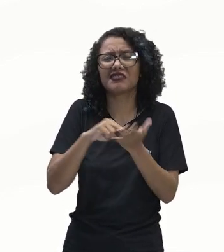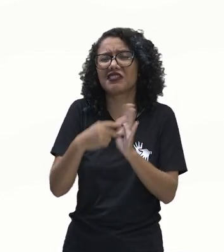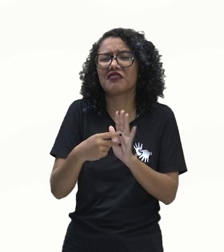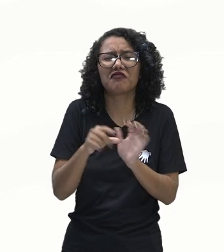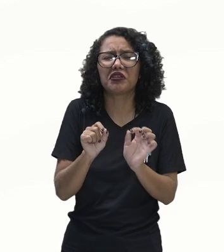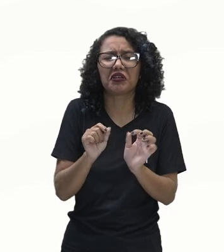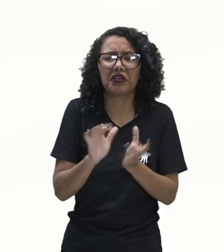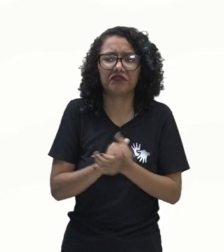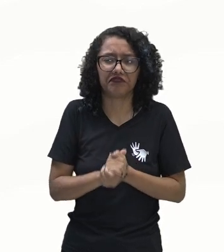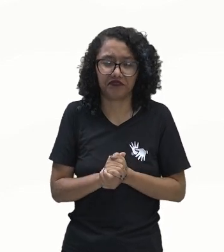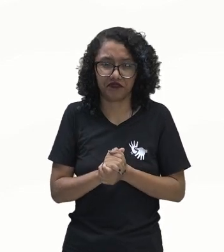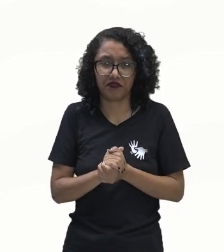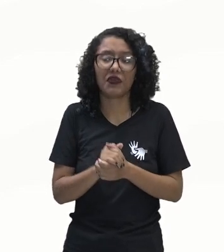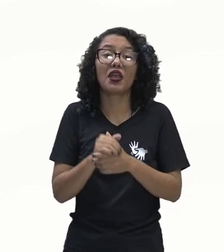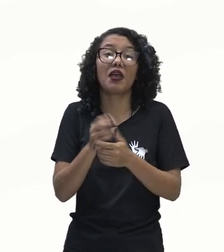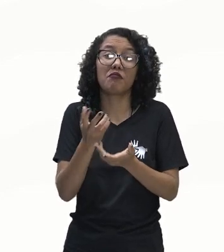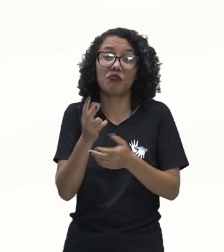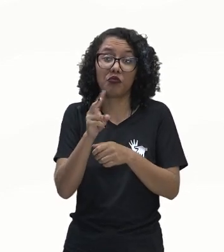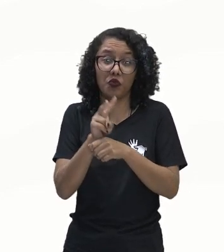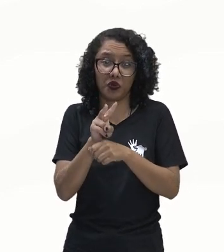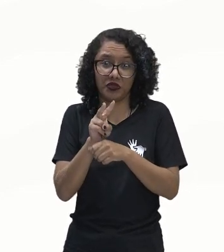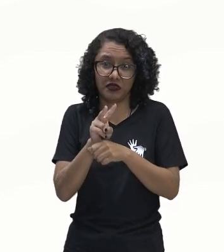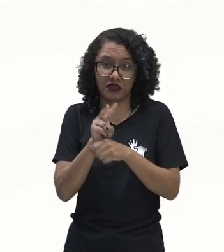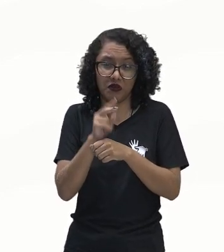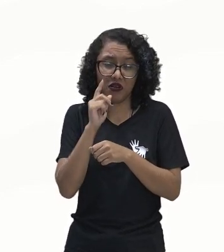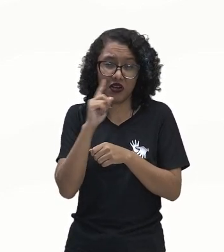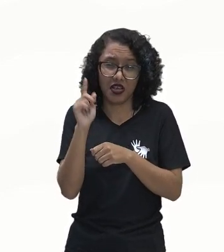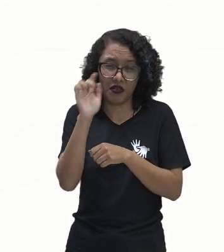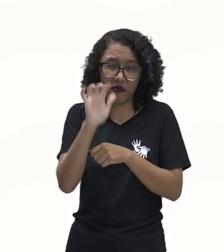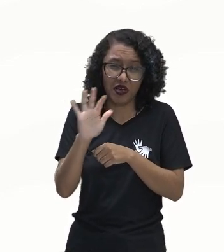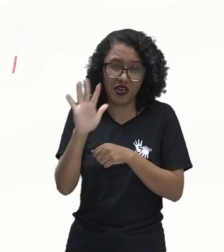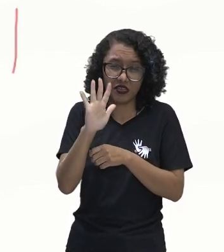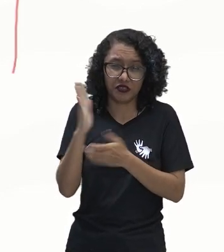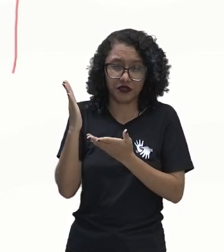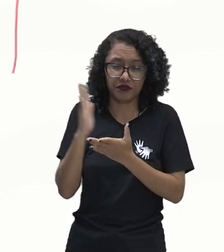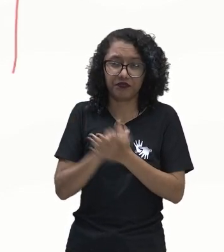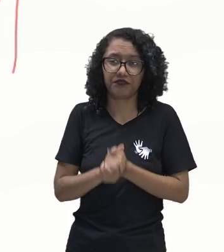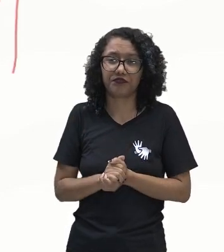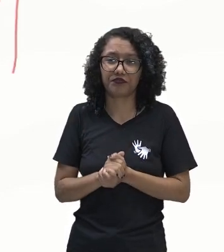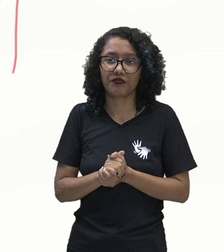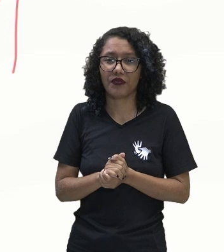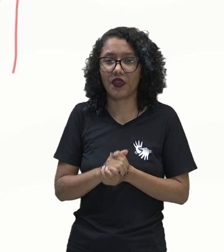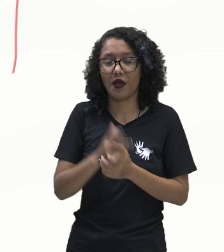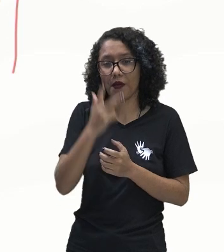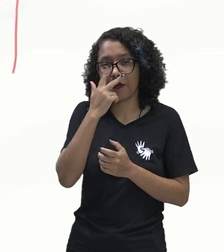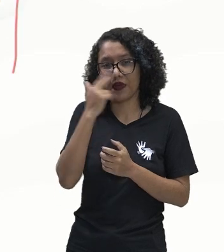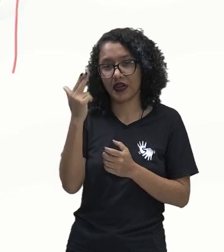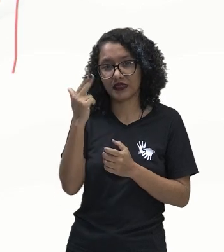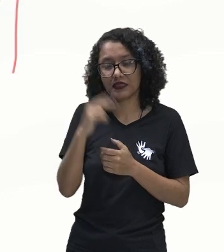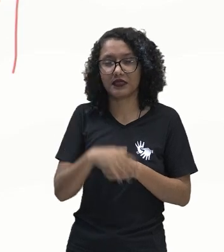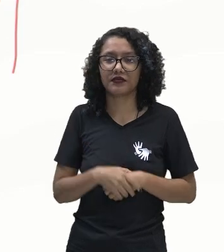à proteção. Observem aqui na imagem que nós temos uma corrente e um